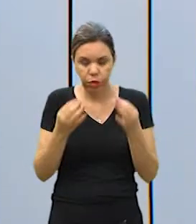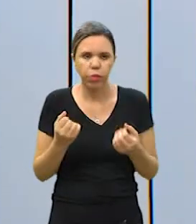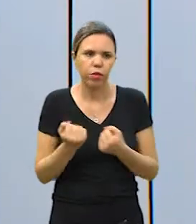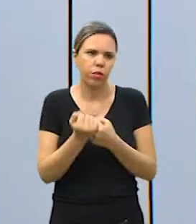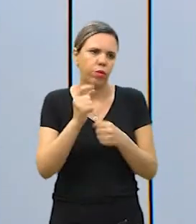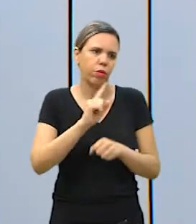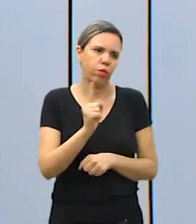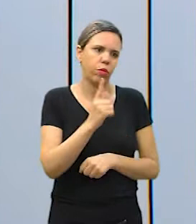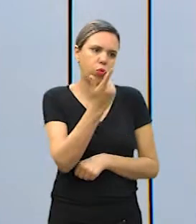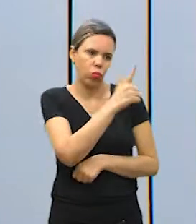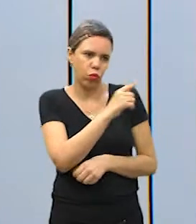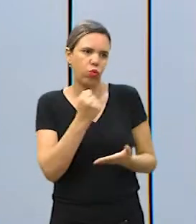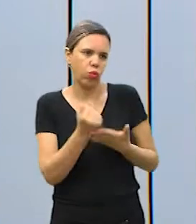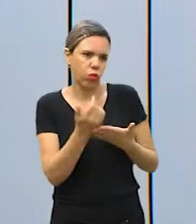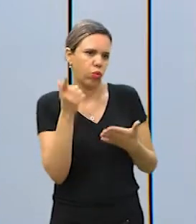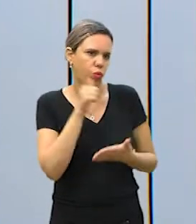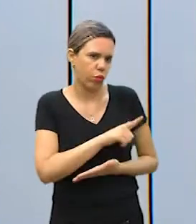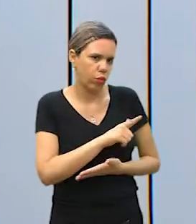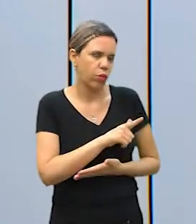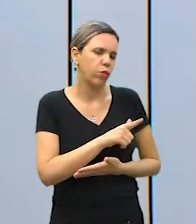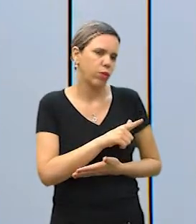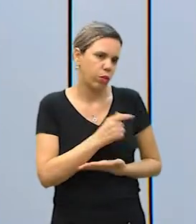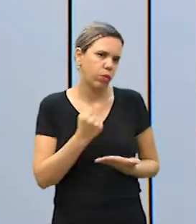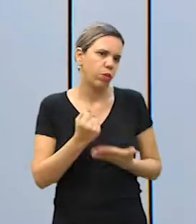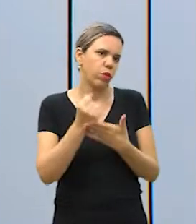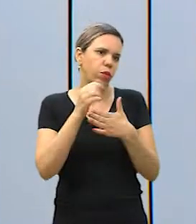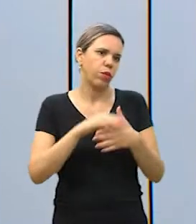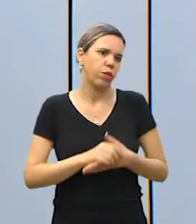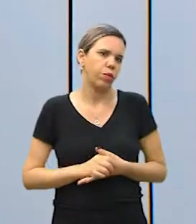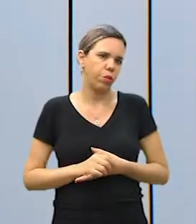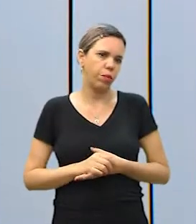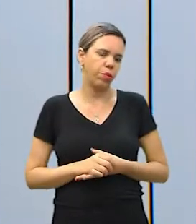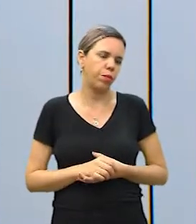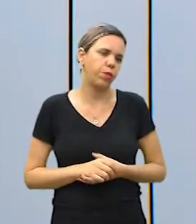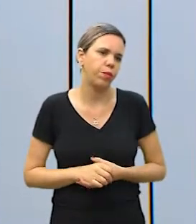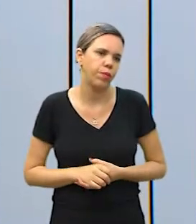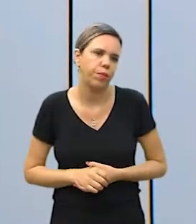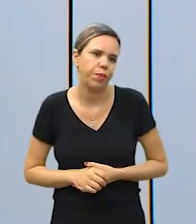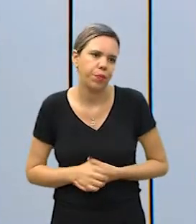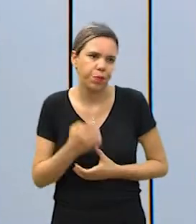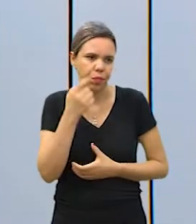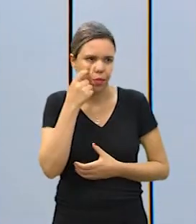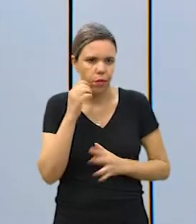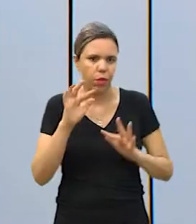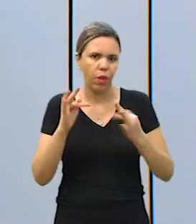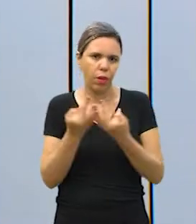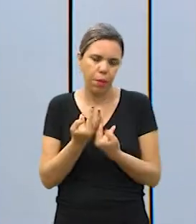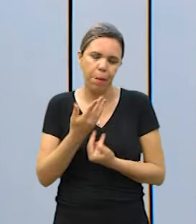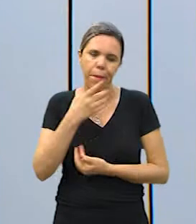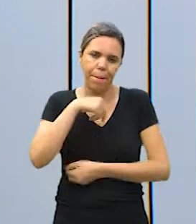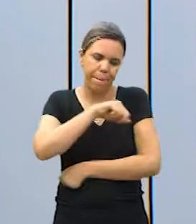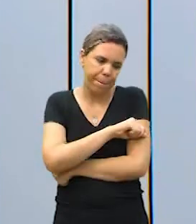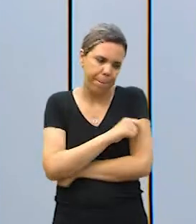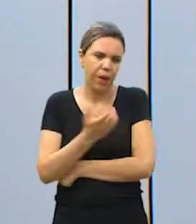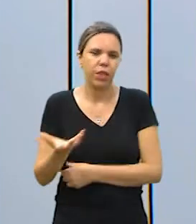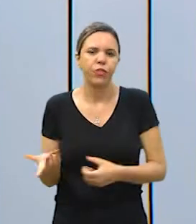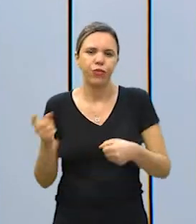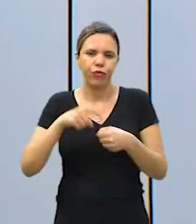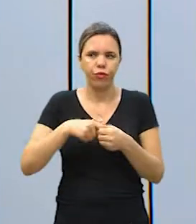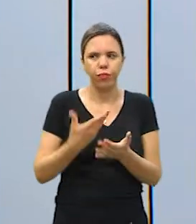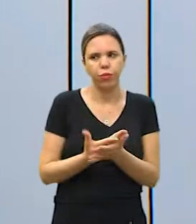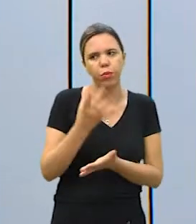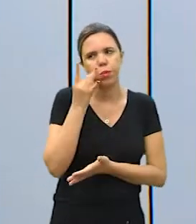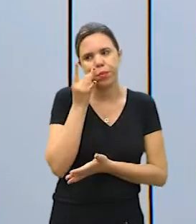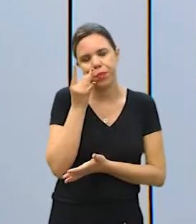tentaram ajudar, outros ajudaram, conseguiram ajudar, mas de pais de alunos que queriam que voltasse